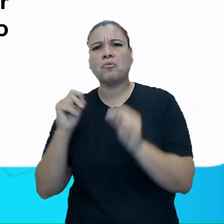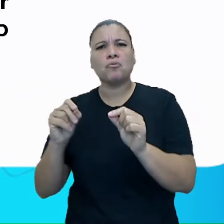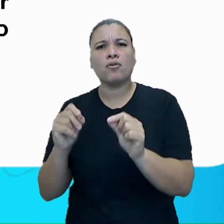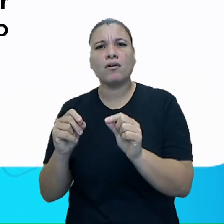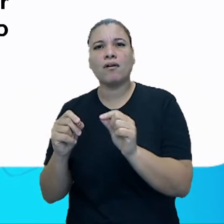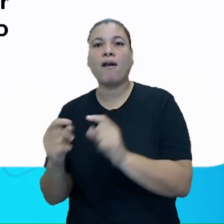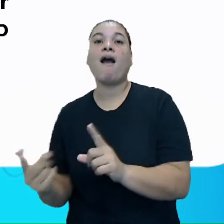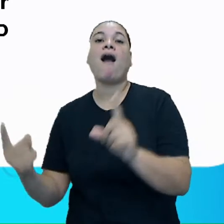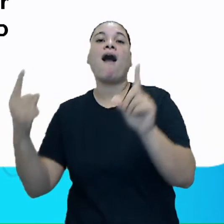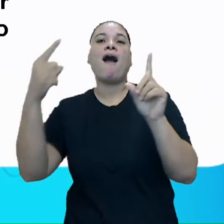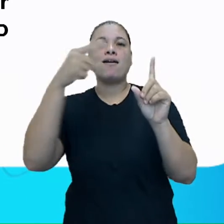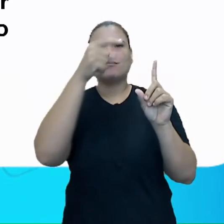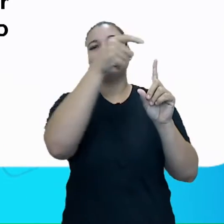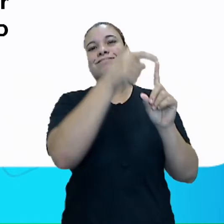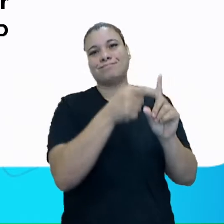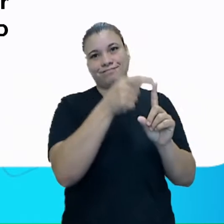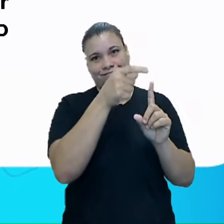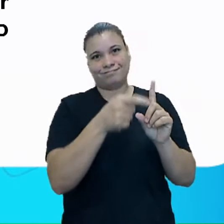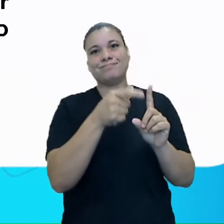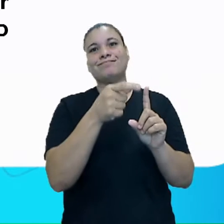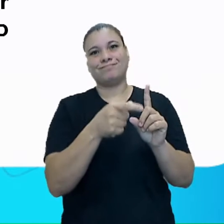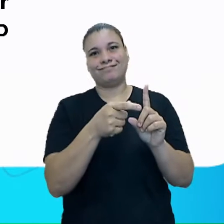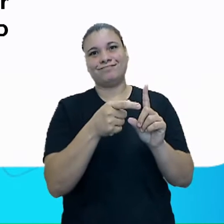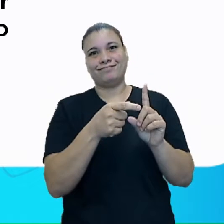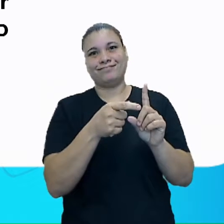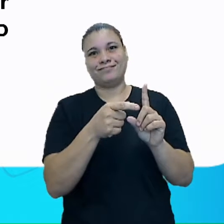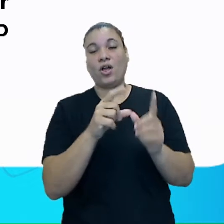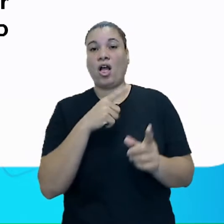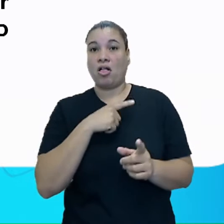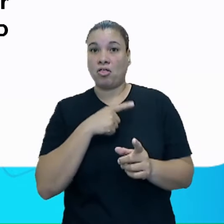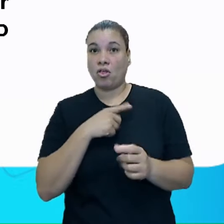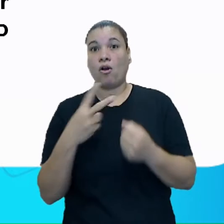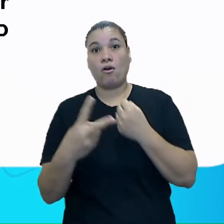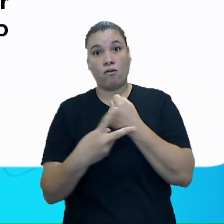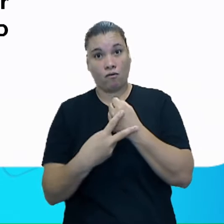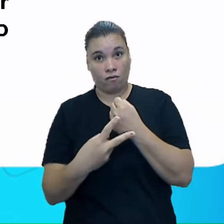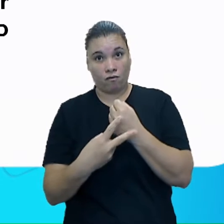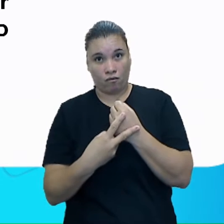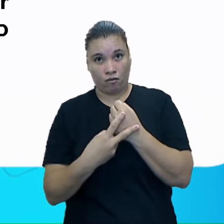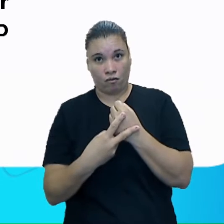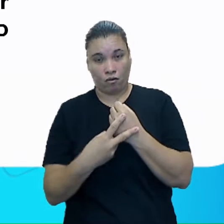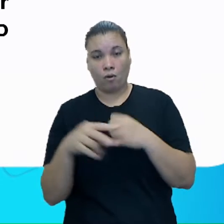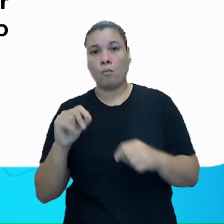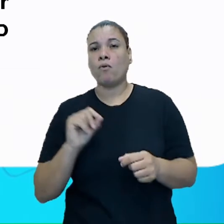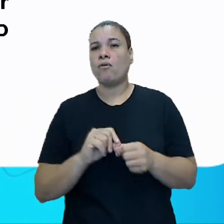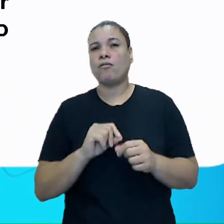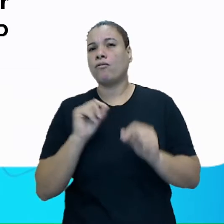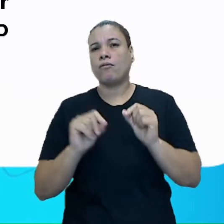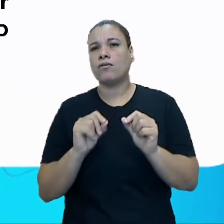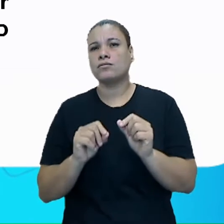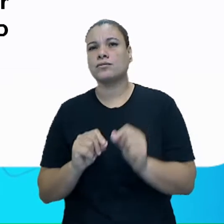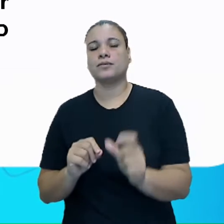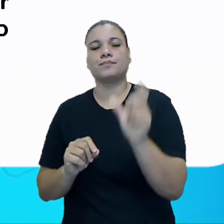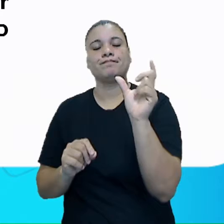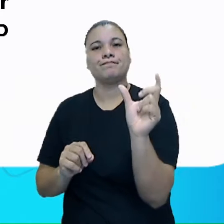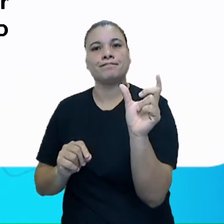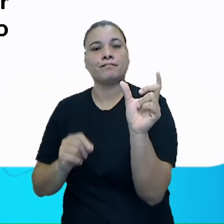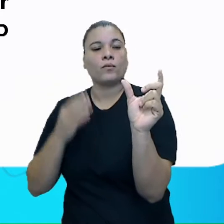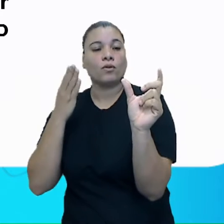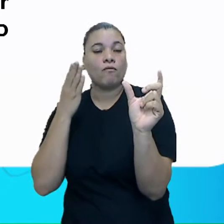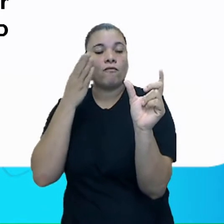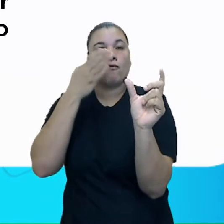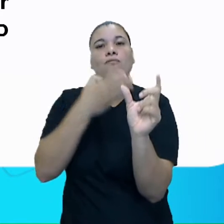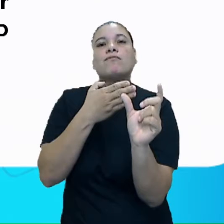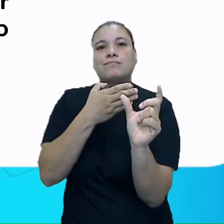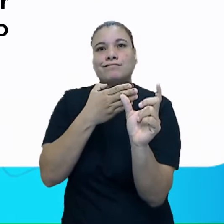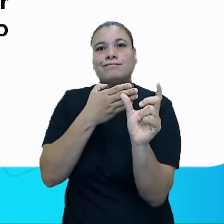verbo ou uma locução verbal, que atua como núcleo do predicado. Então, eu divido a minha frase, a